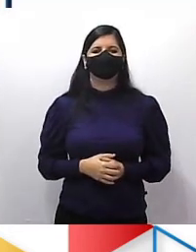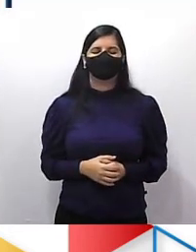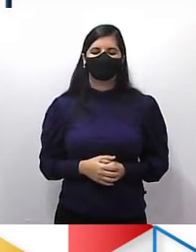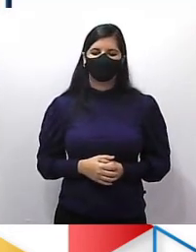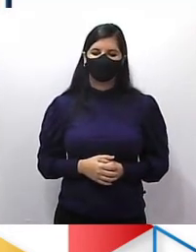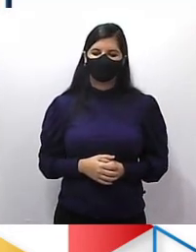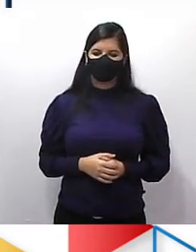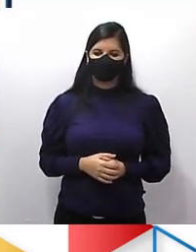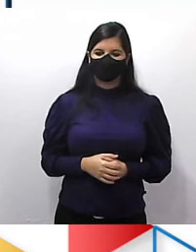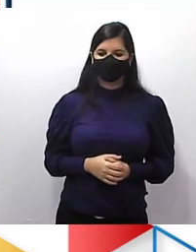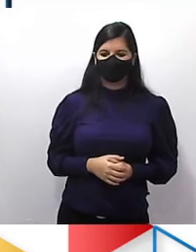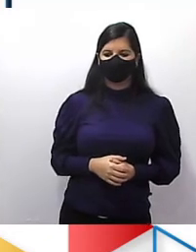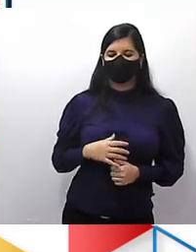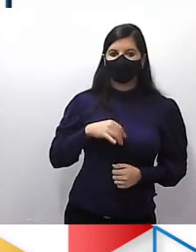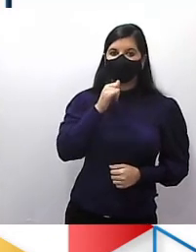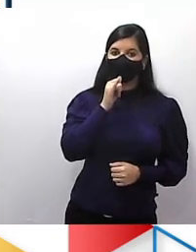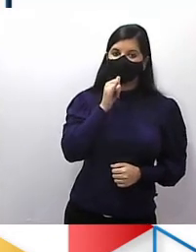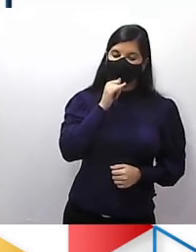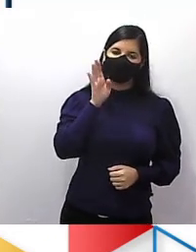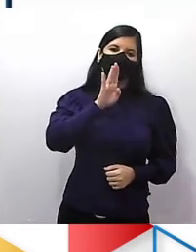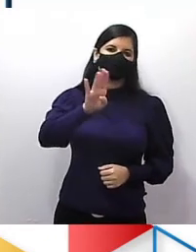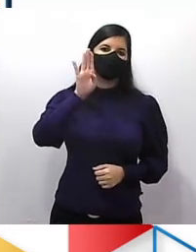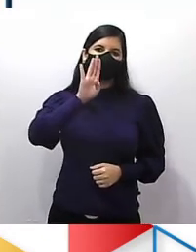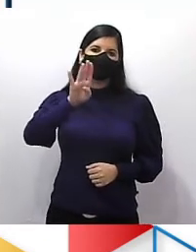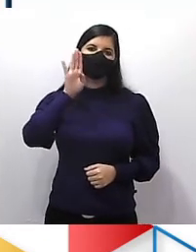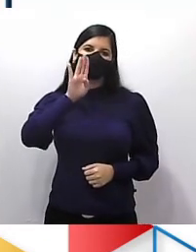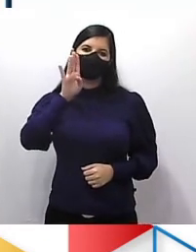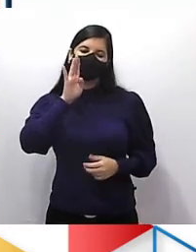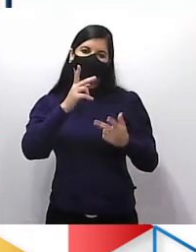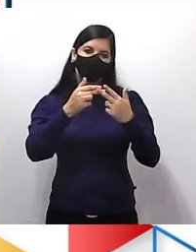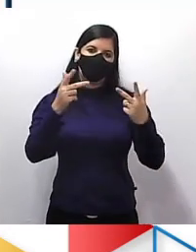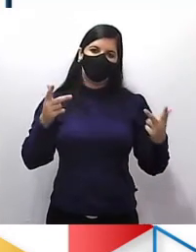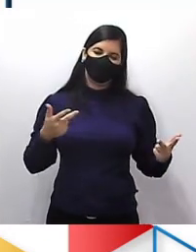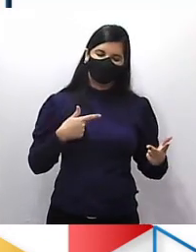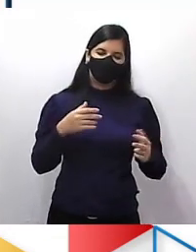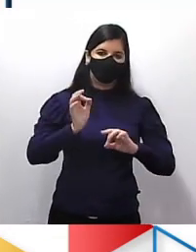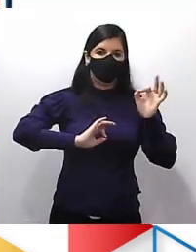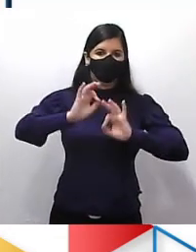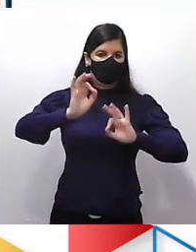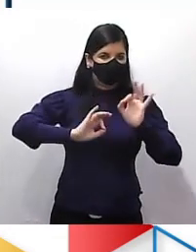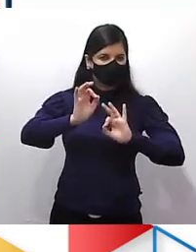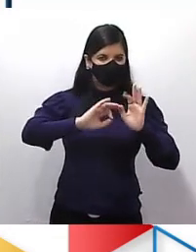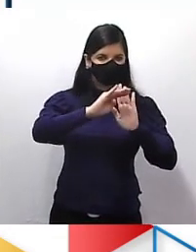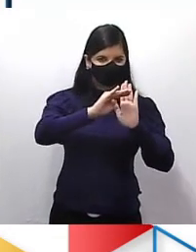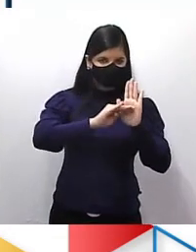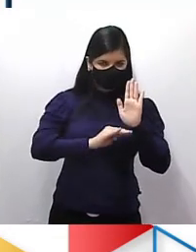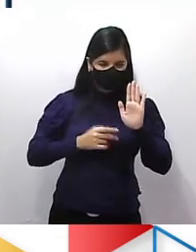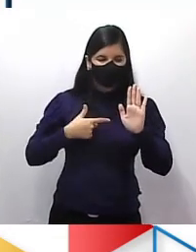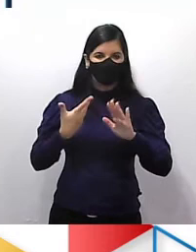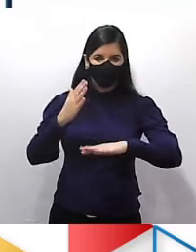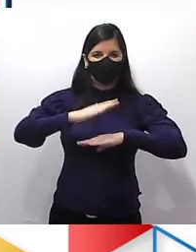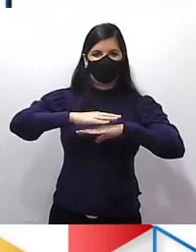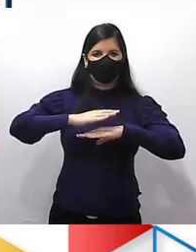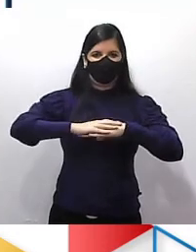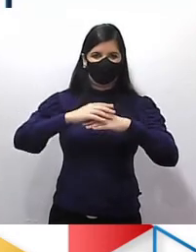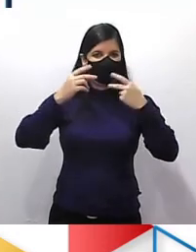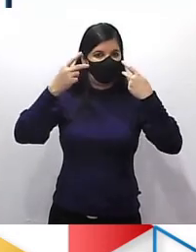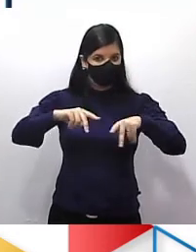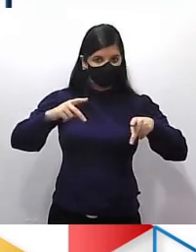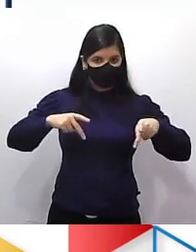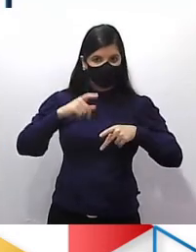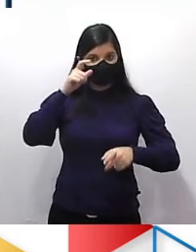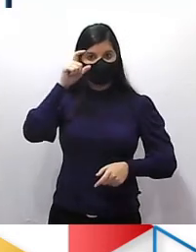ok? Então, esse é um exemplo bem legal de coisas que você já pode planejar e ir executando dentro das